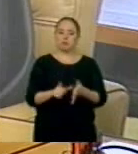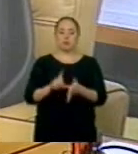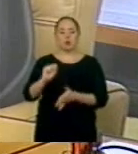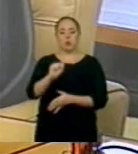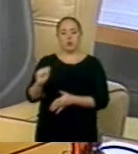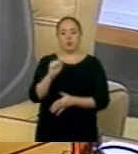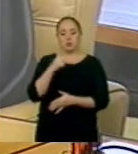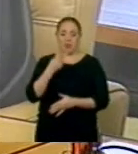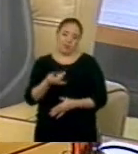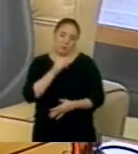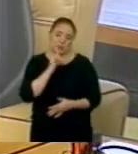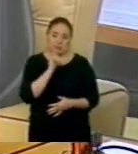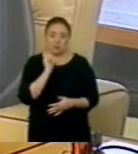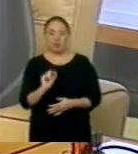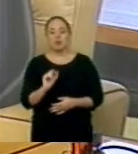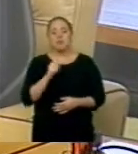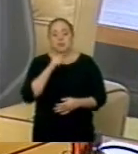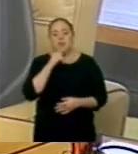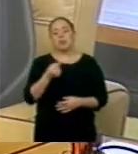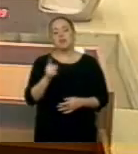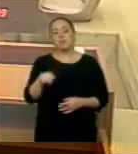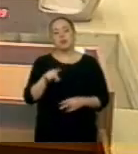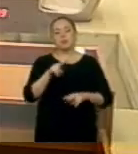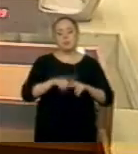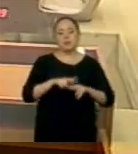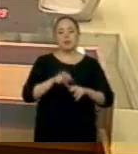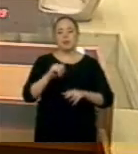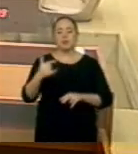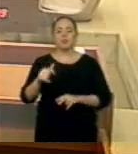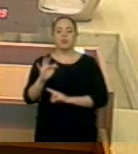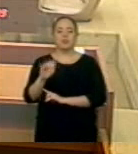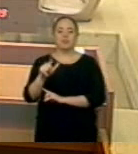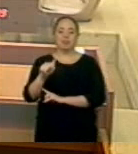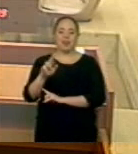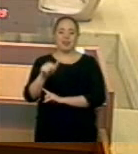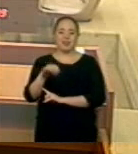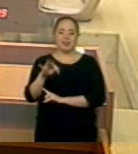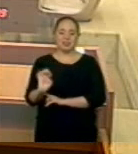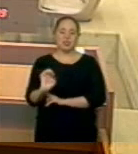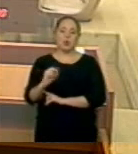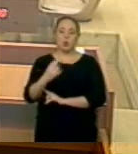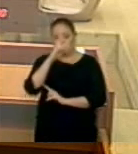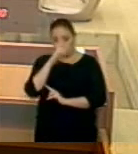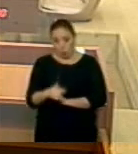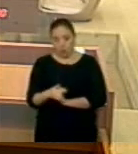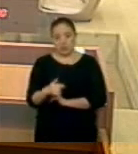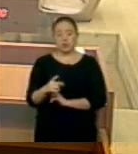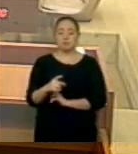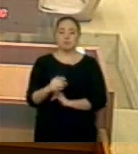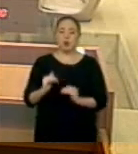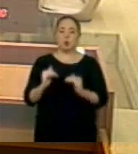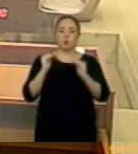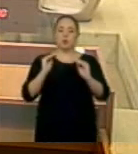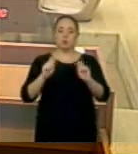geral, previam, por exemplo, que ninguém será preso senão em flagrante delito ou por ordem escrita da autoridade competente nos